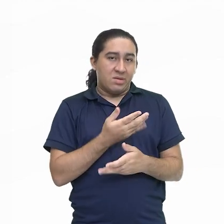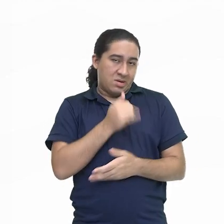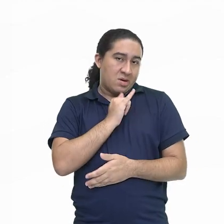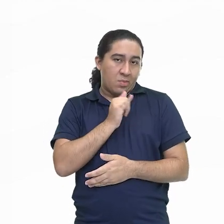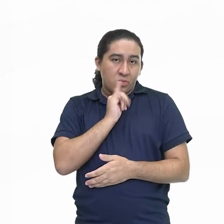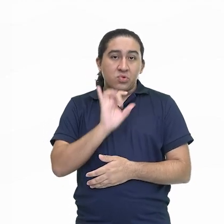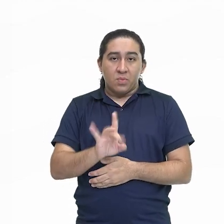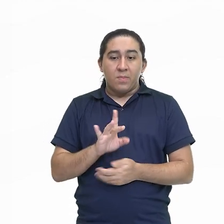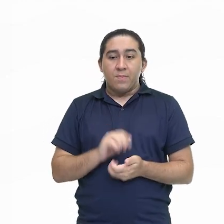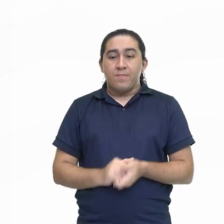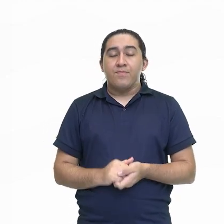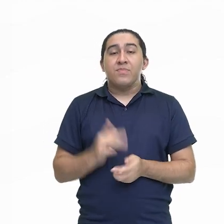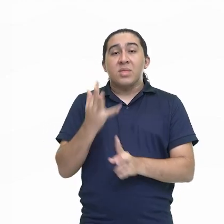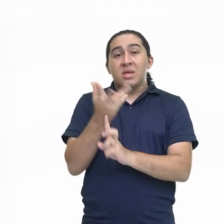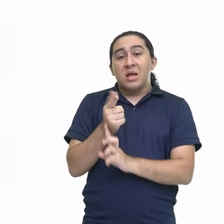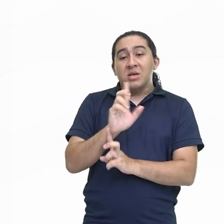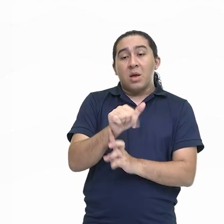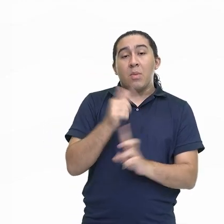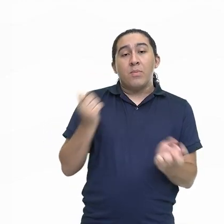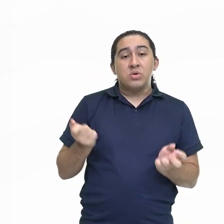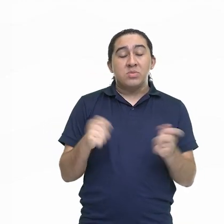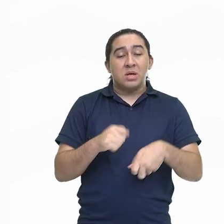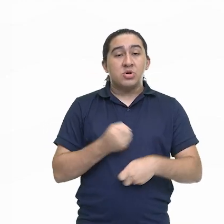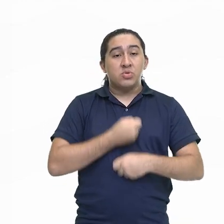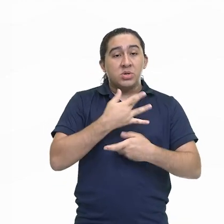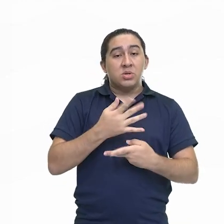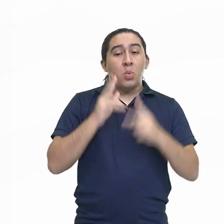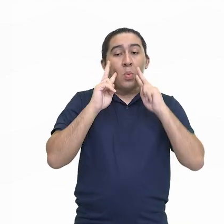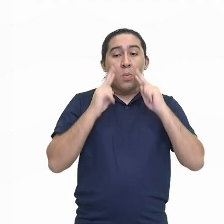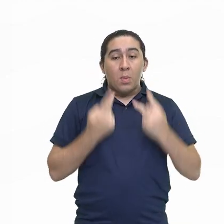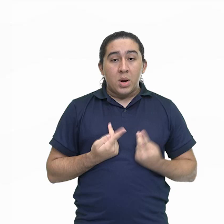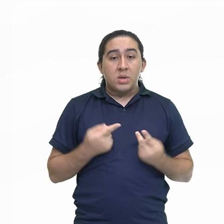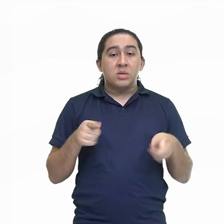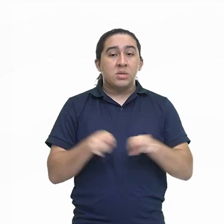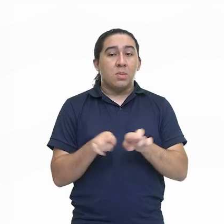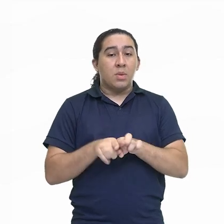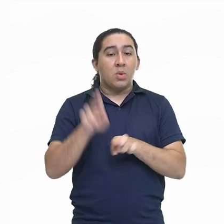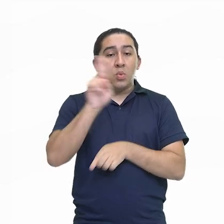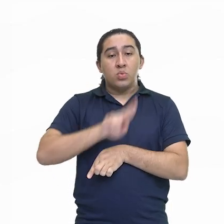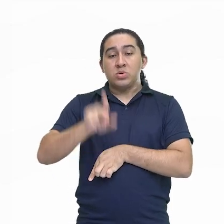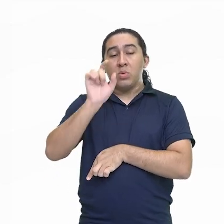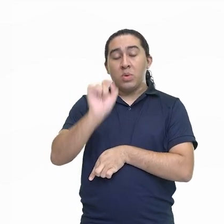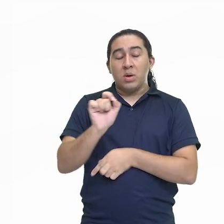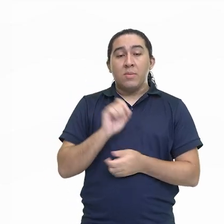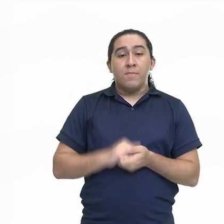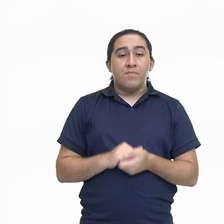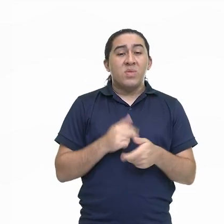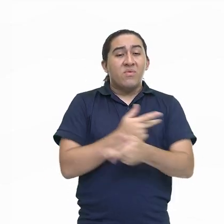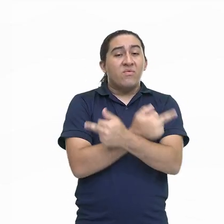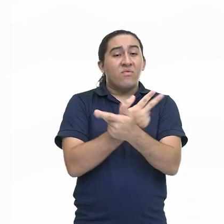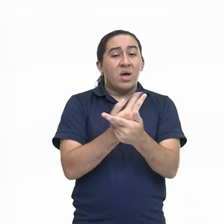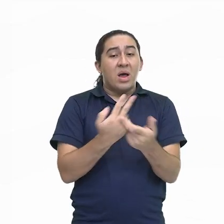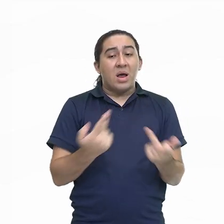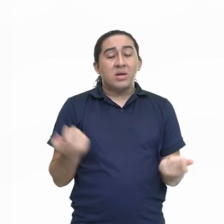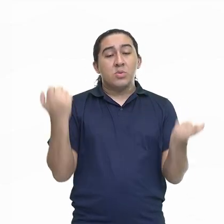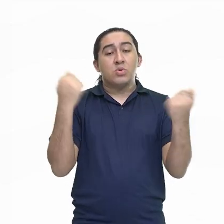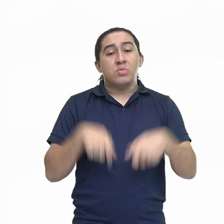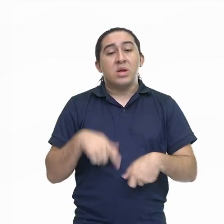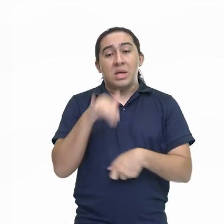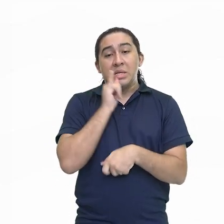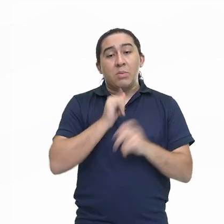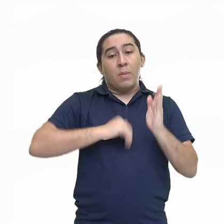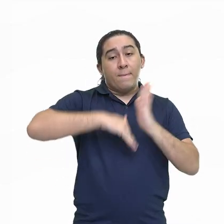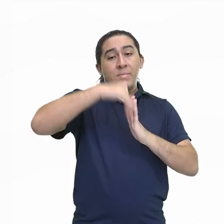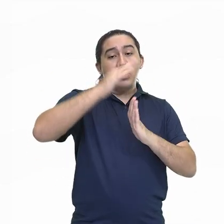certo? Então a arte é uma forma de expressão humana, tá? Que utiliza diferentes meios como a